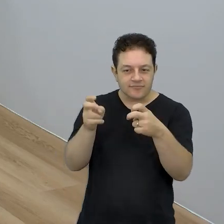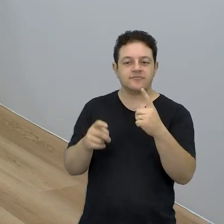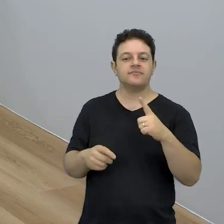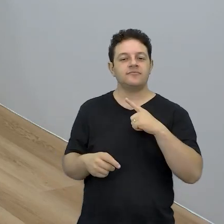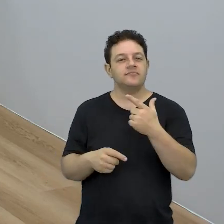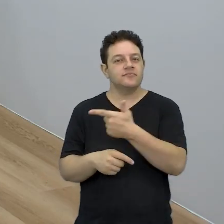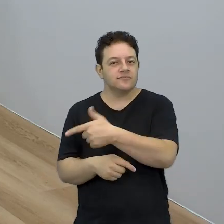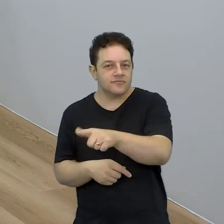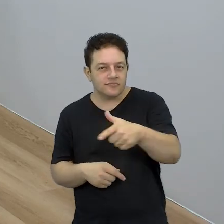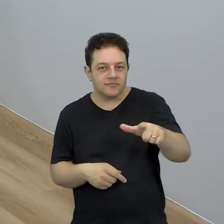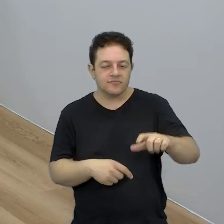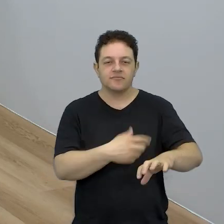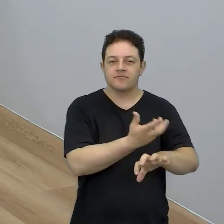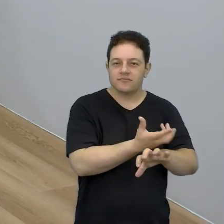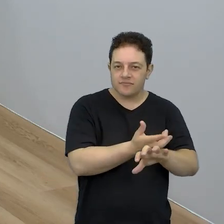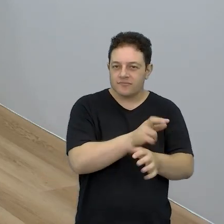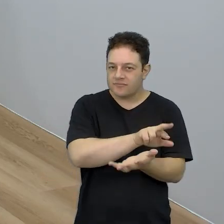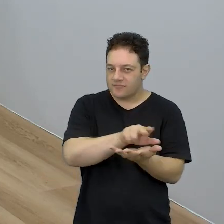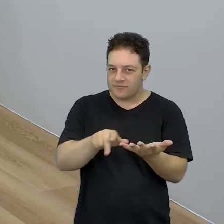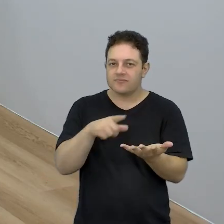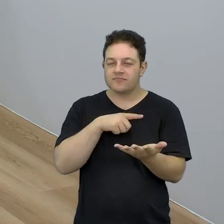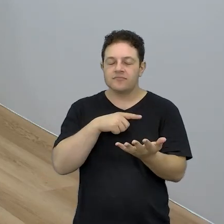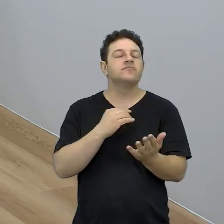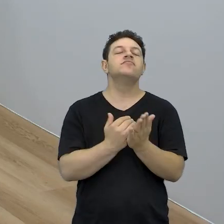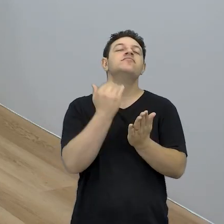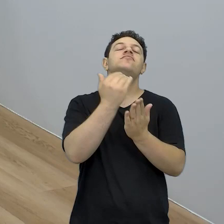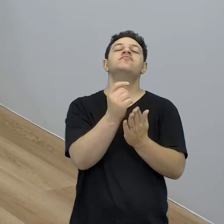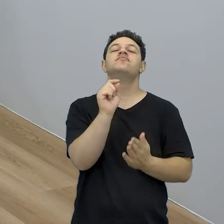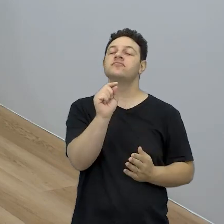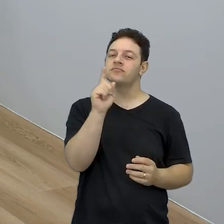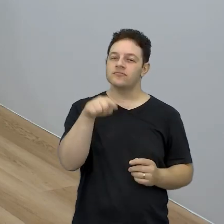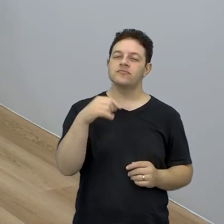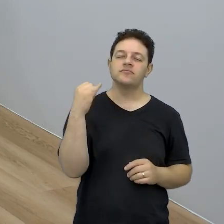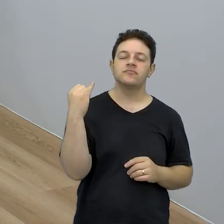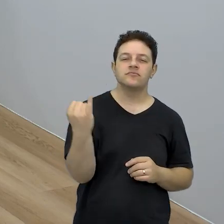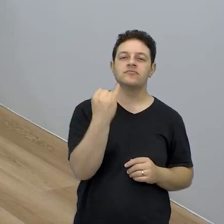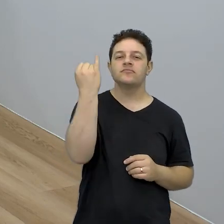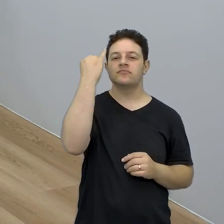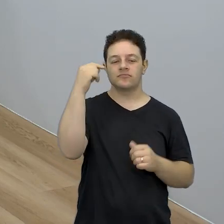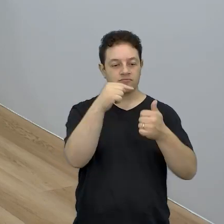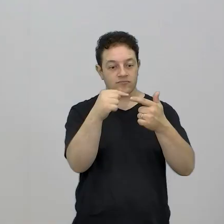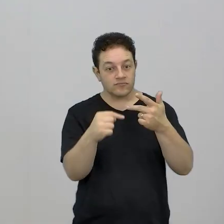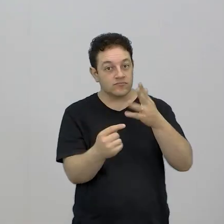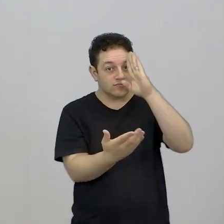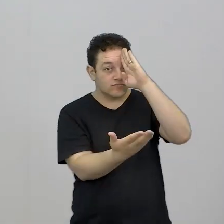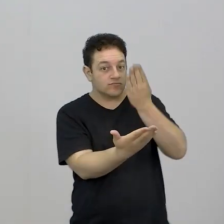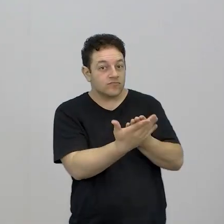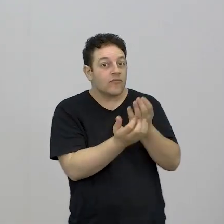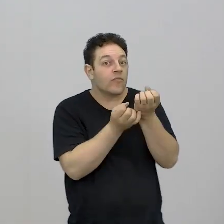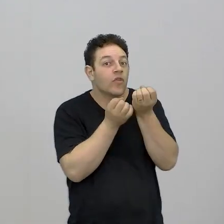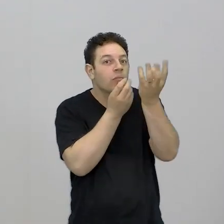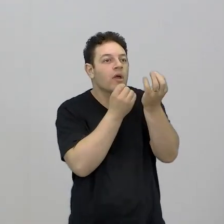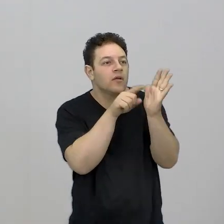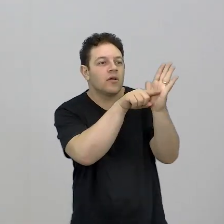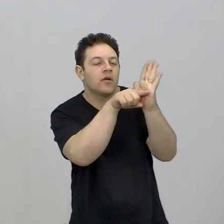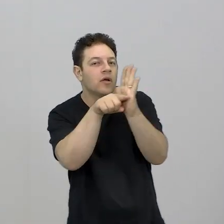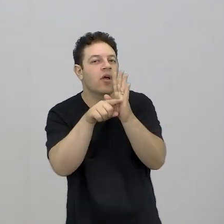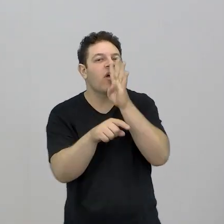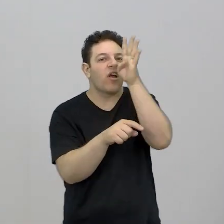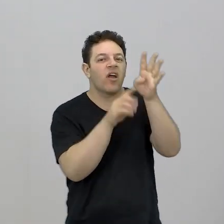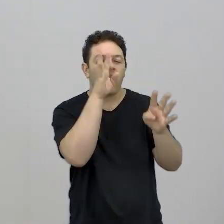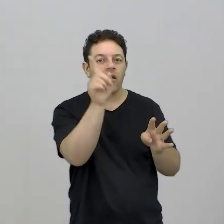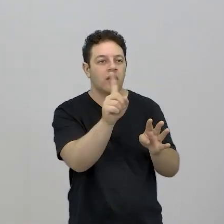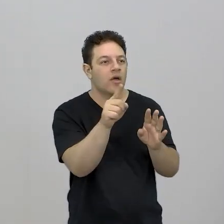outros componentes, em outros aprofundamentos, a importância, né, das fontes confiáveis, né? Essa